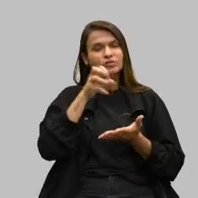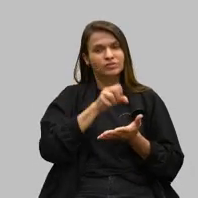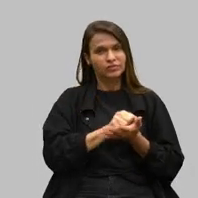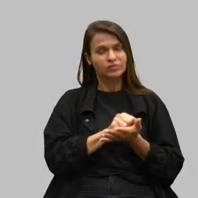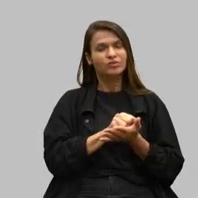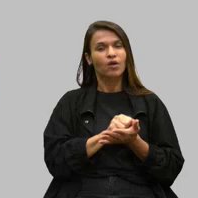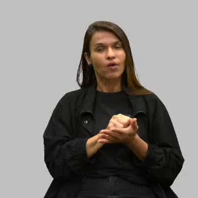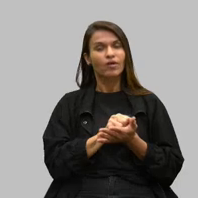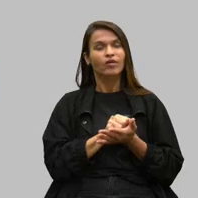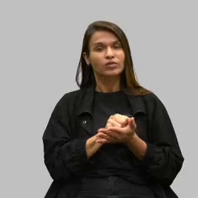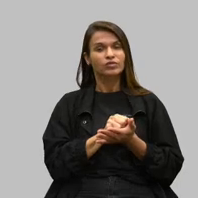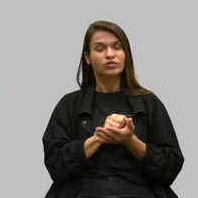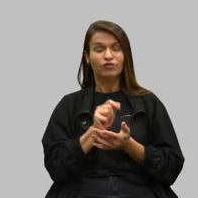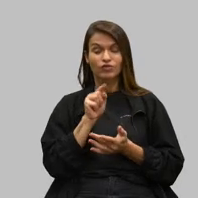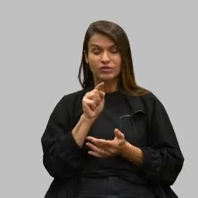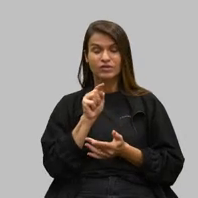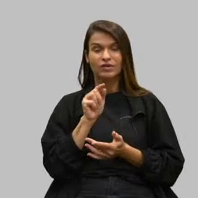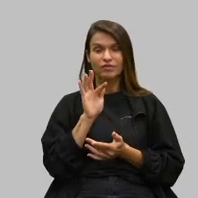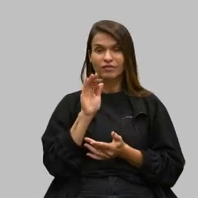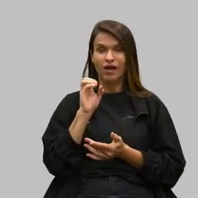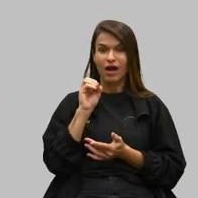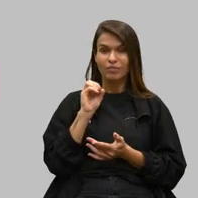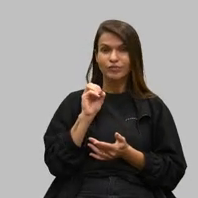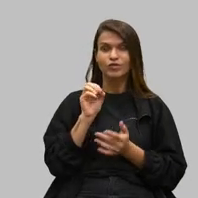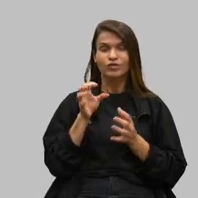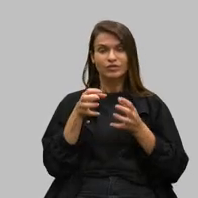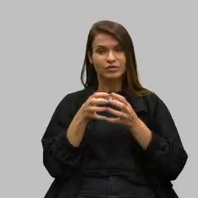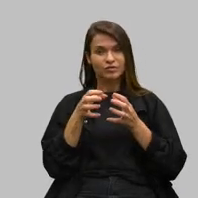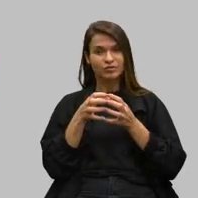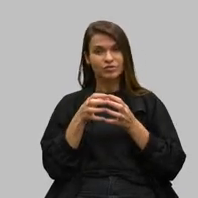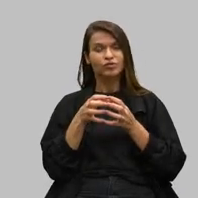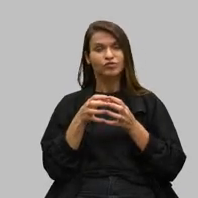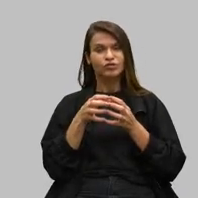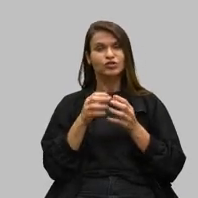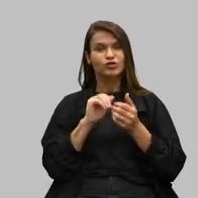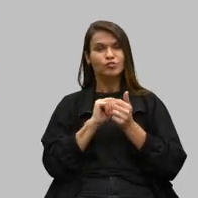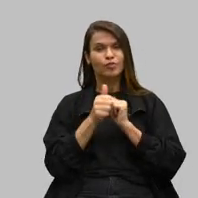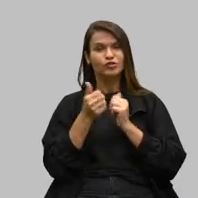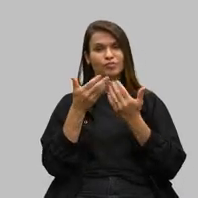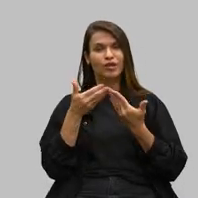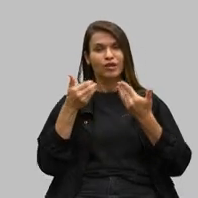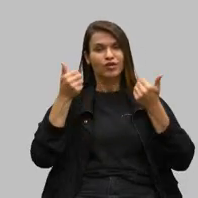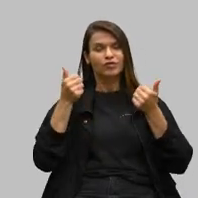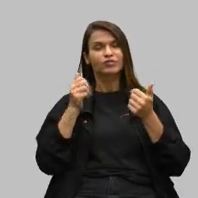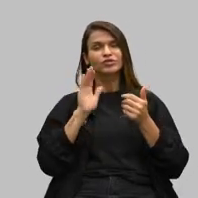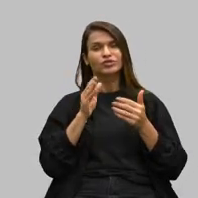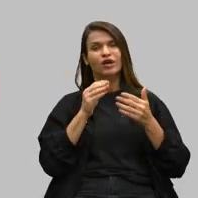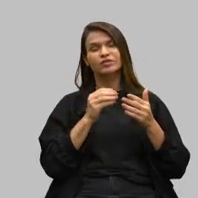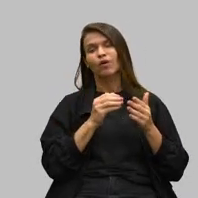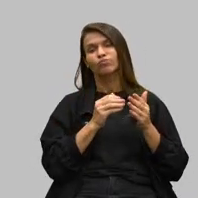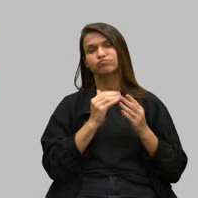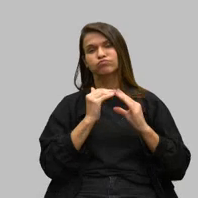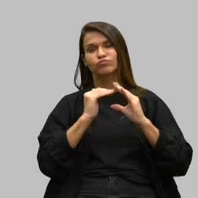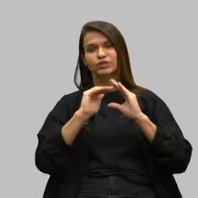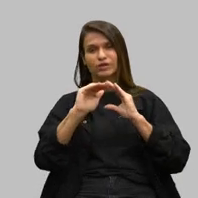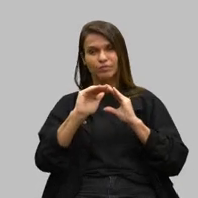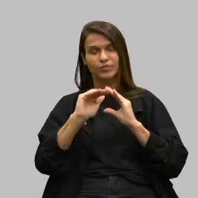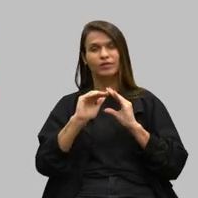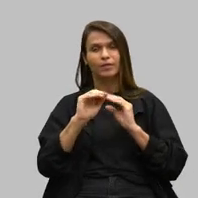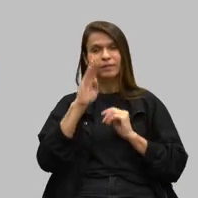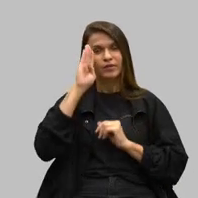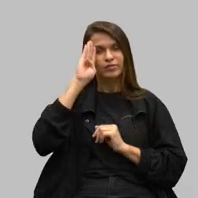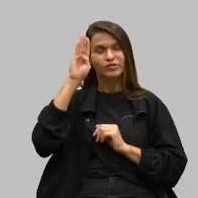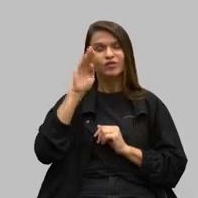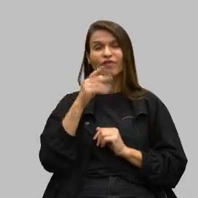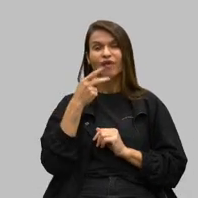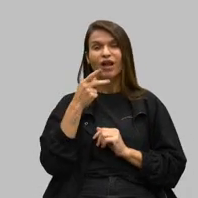Fábio, de você e sua equipe, de que, quando a gente leva os pontos de melhorias, vocês estão encaminhando, principalmente, quando a gente fala de